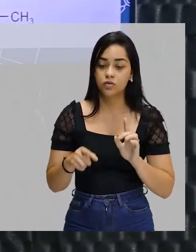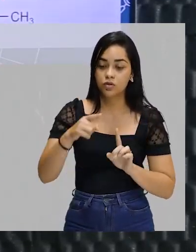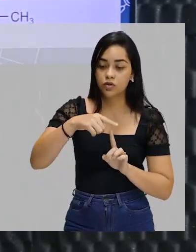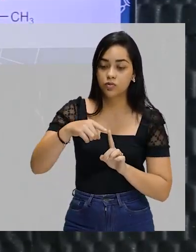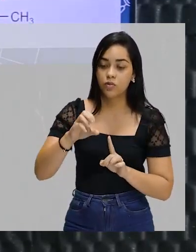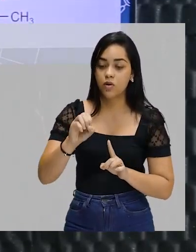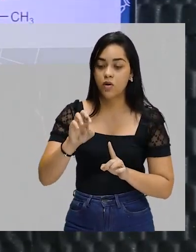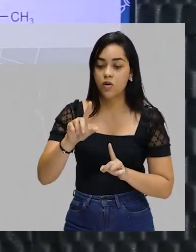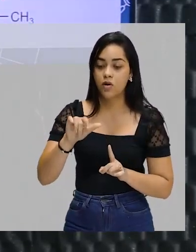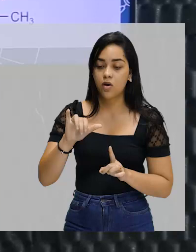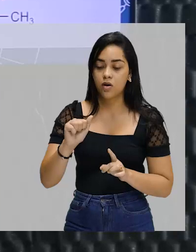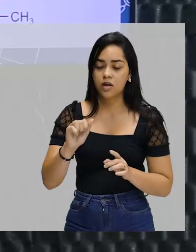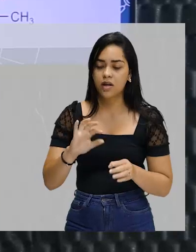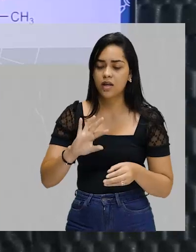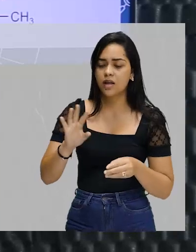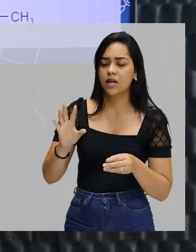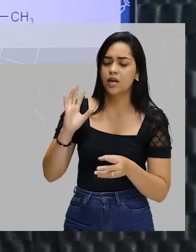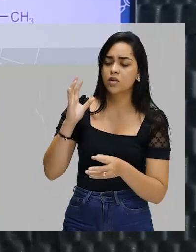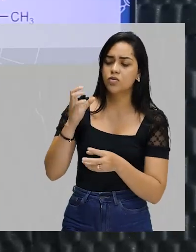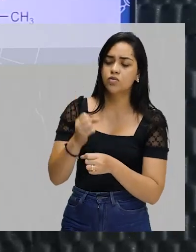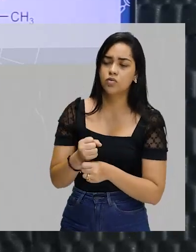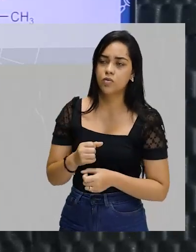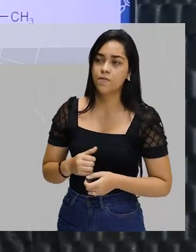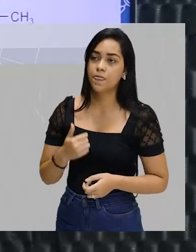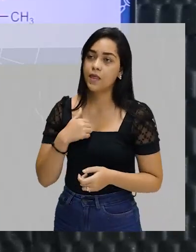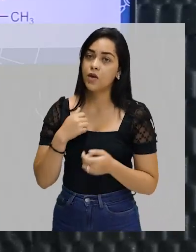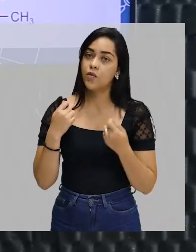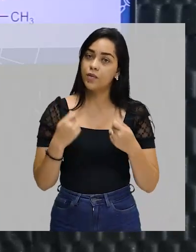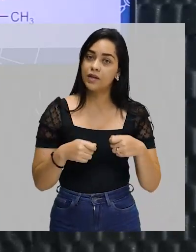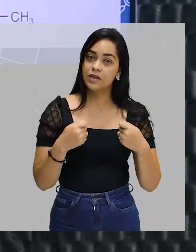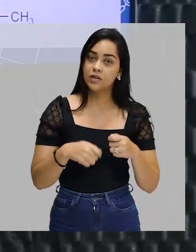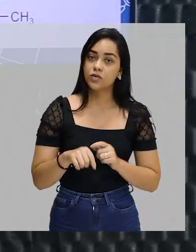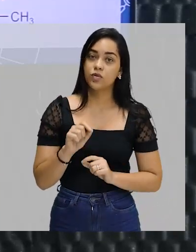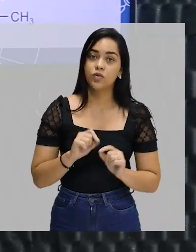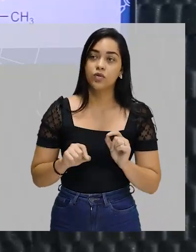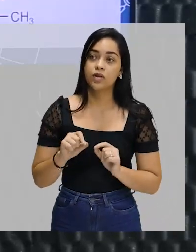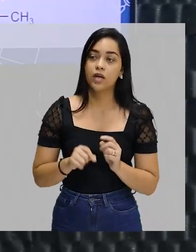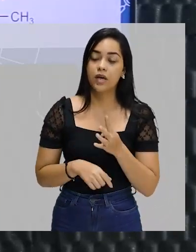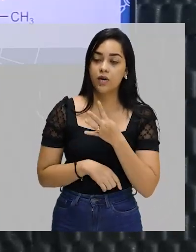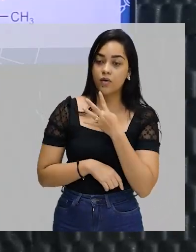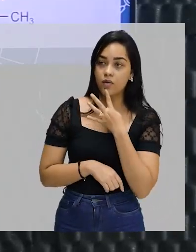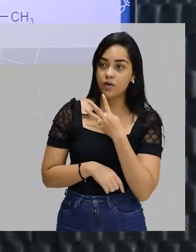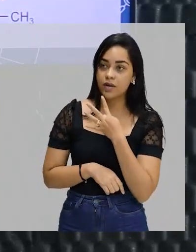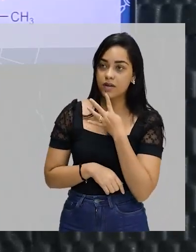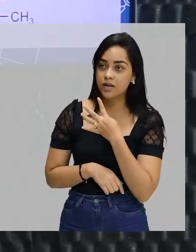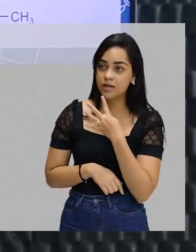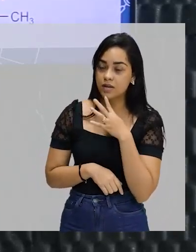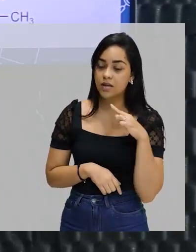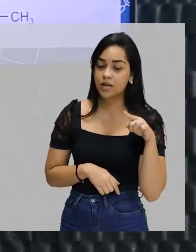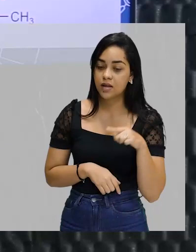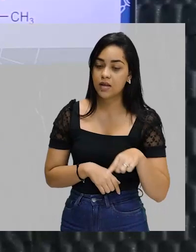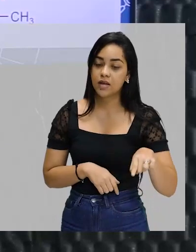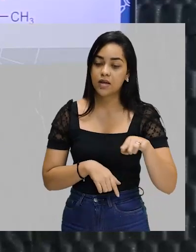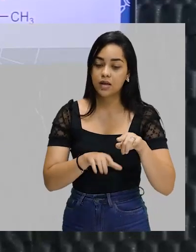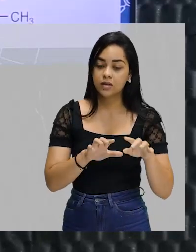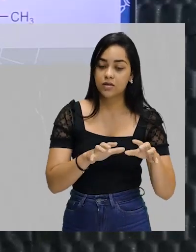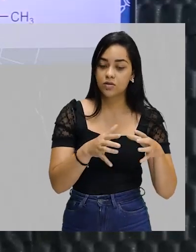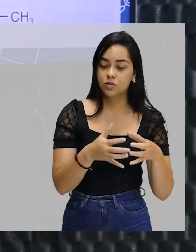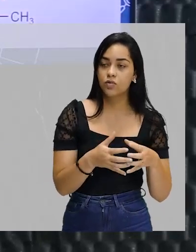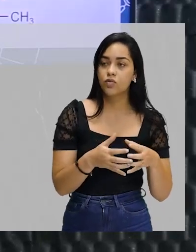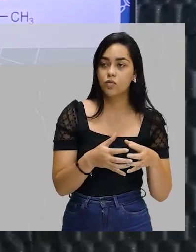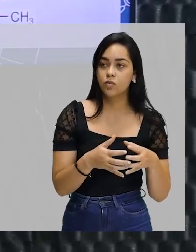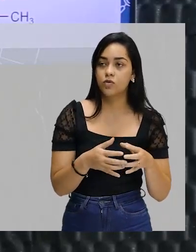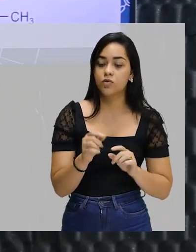orgânica. Em resumo, turma, eu preciso conhecer esses grupos